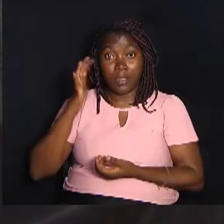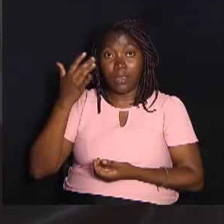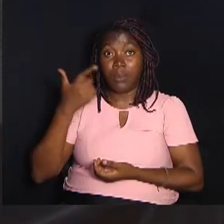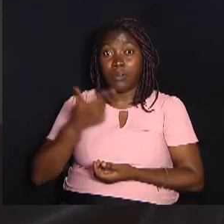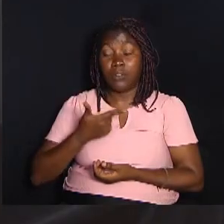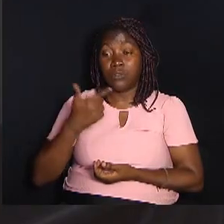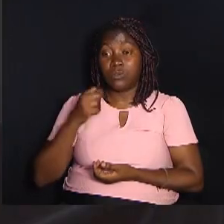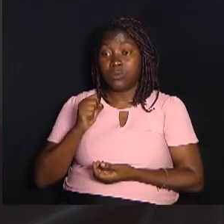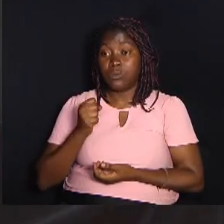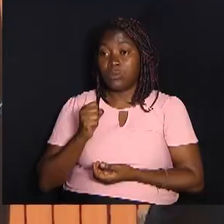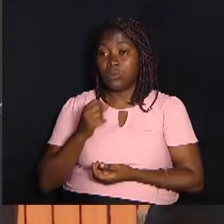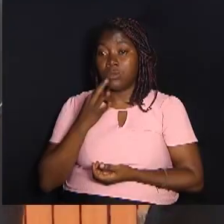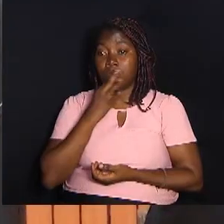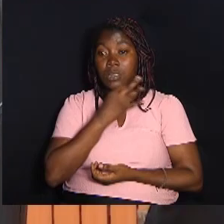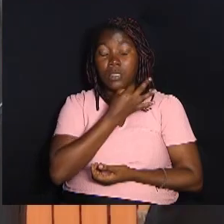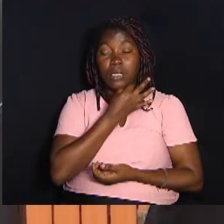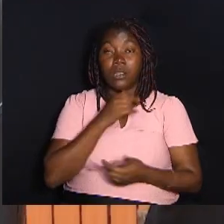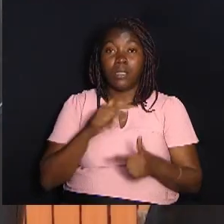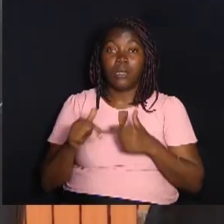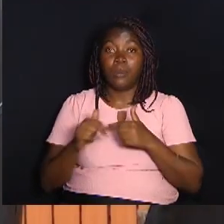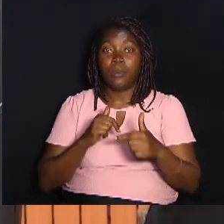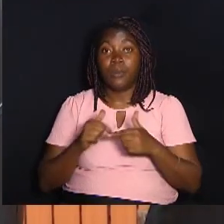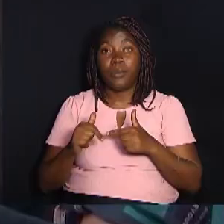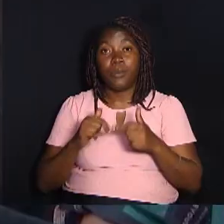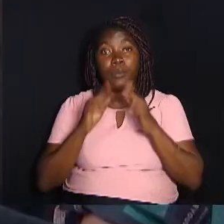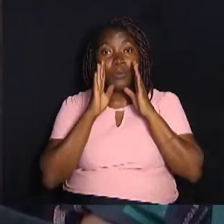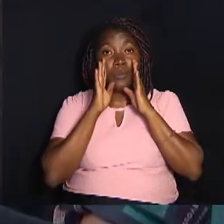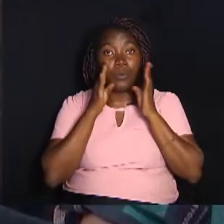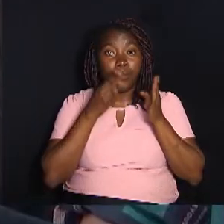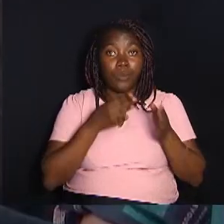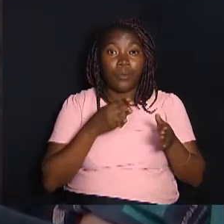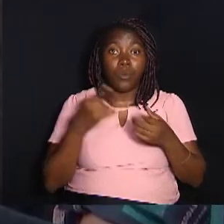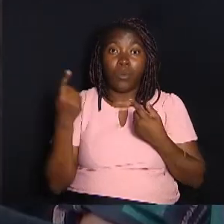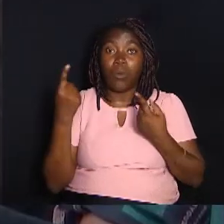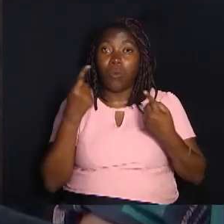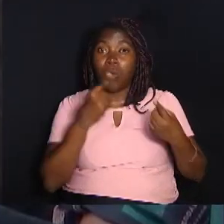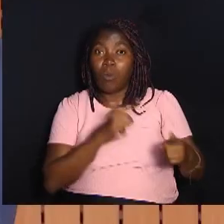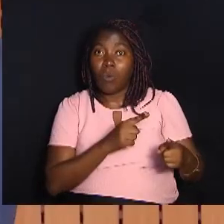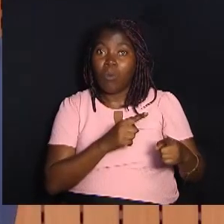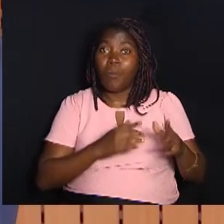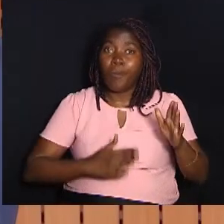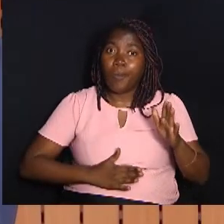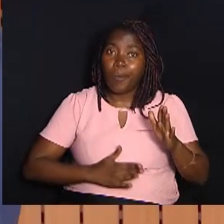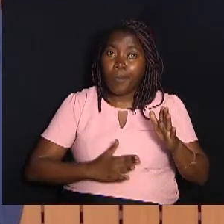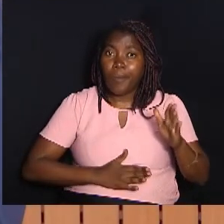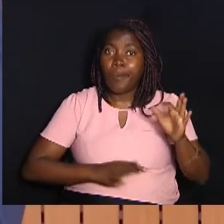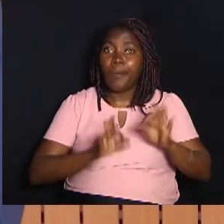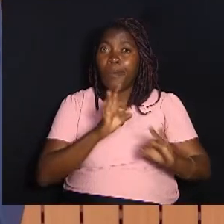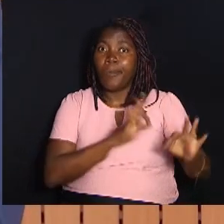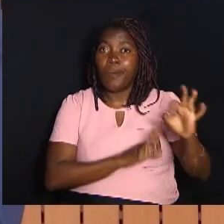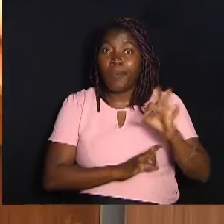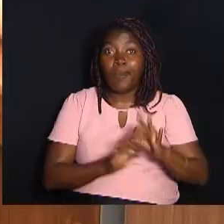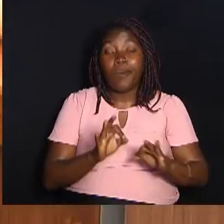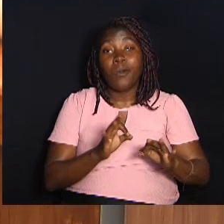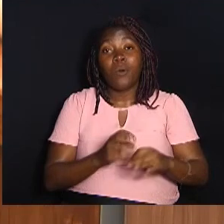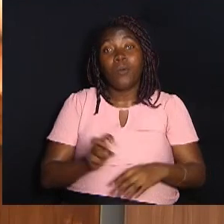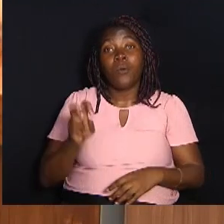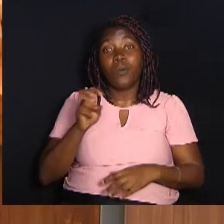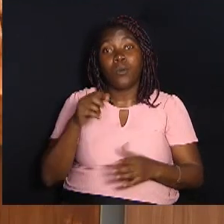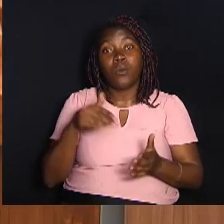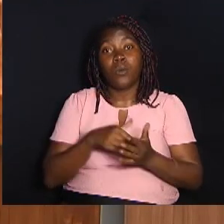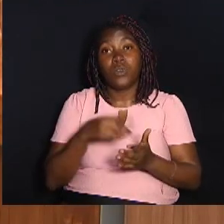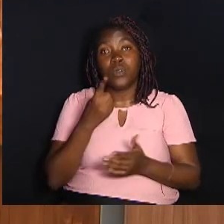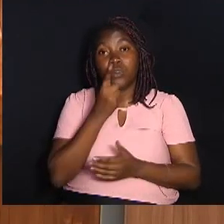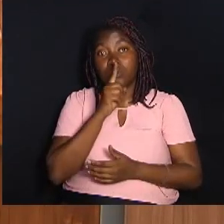em 28 de Setembro os trabalhos da comissão focaram no combate ao Crime Organizado do Estado de São Paulo o quinto e